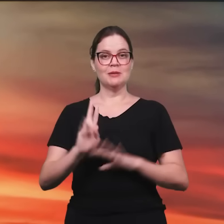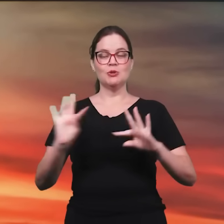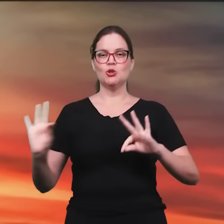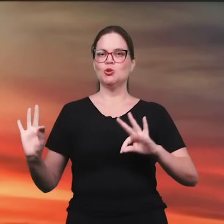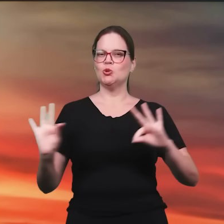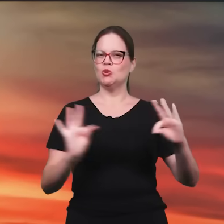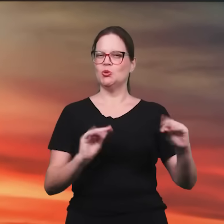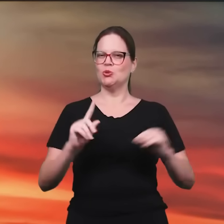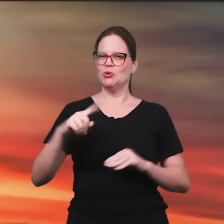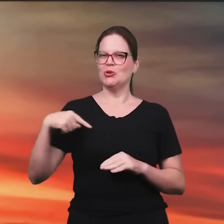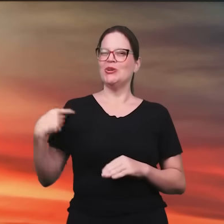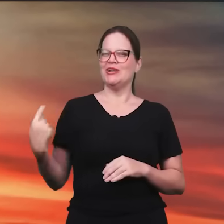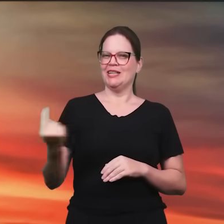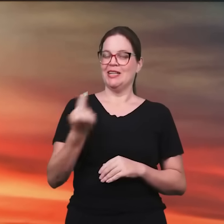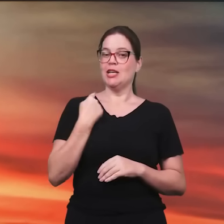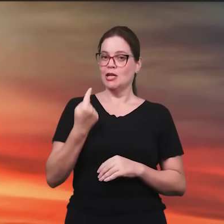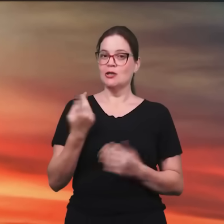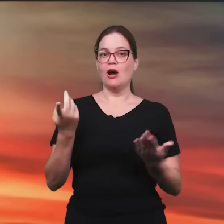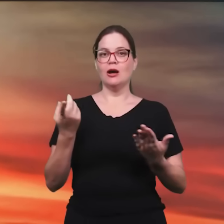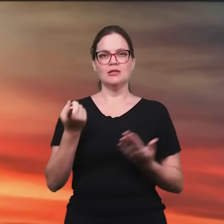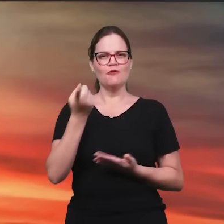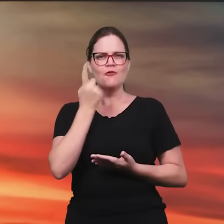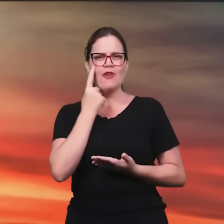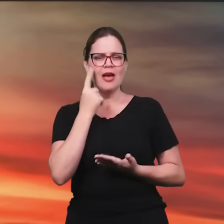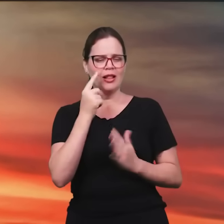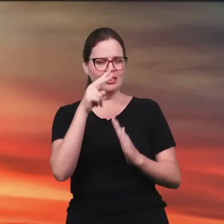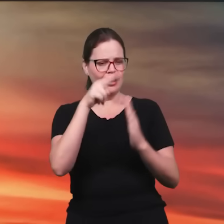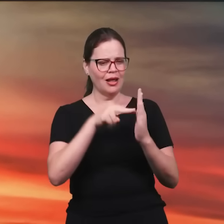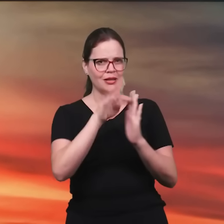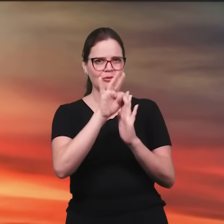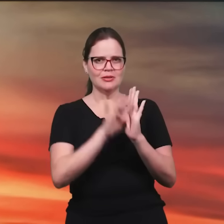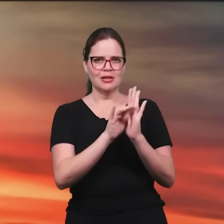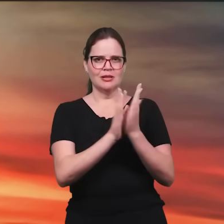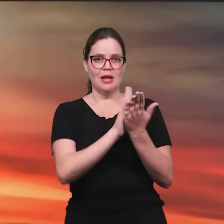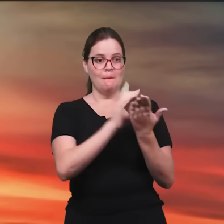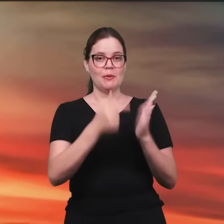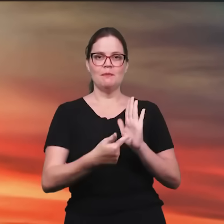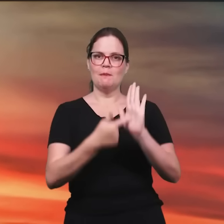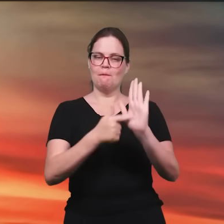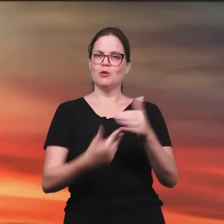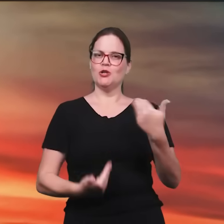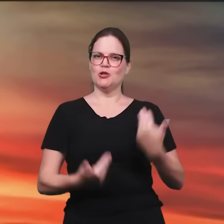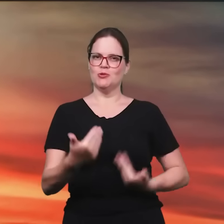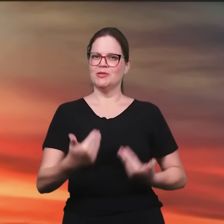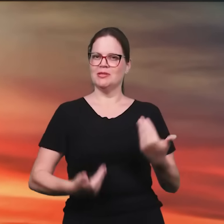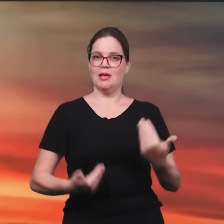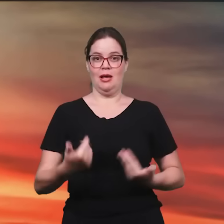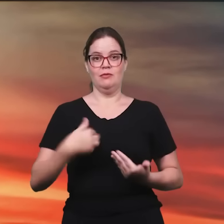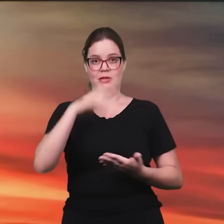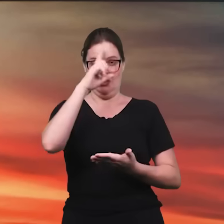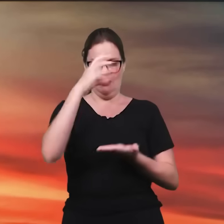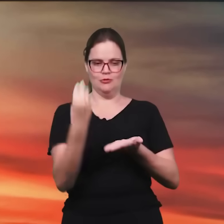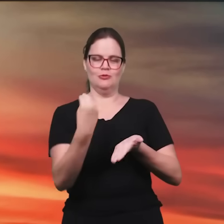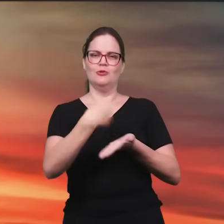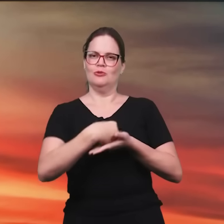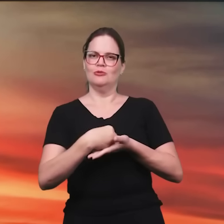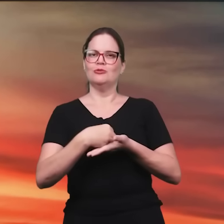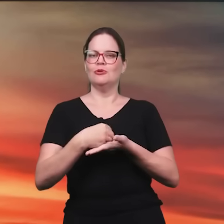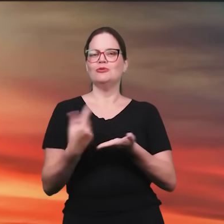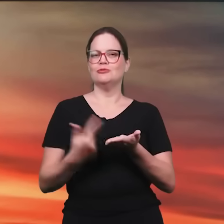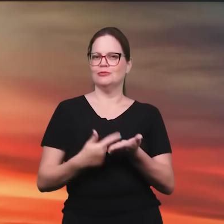e aquilo que nós vemos que os servos de Deus fizeram e ficou marcado e registrado pelo Senhor.